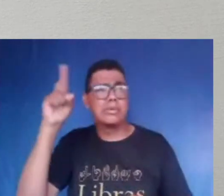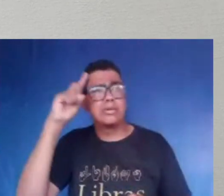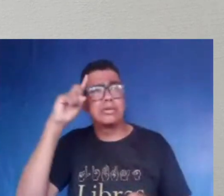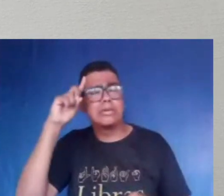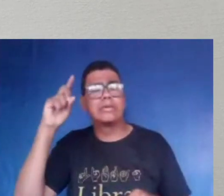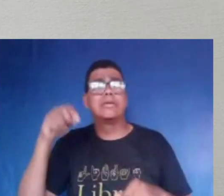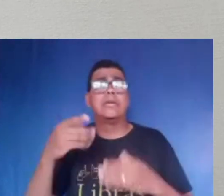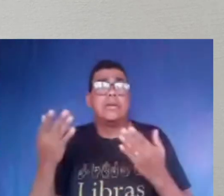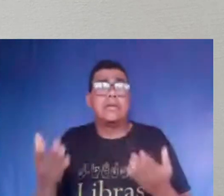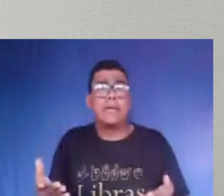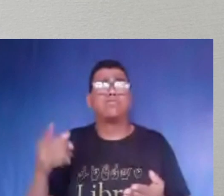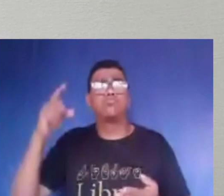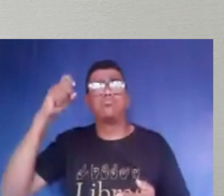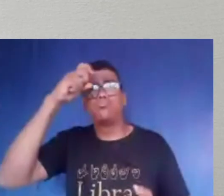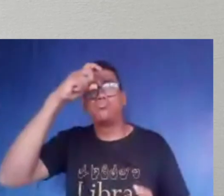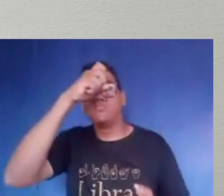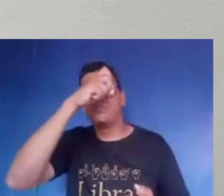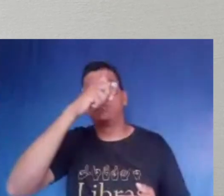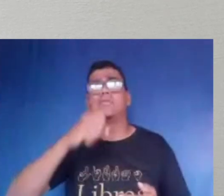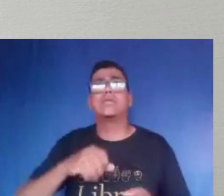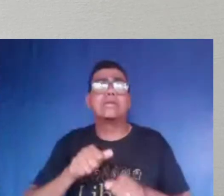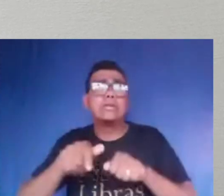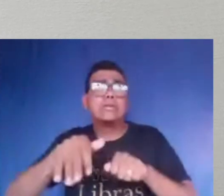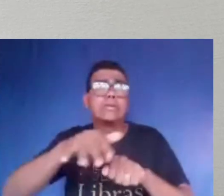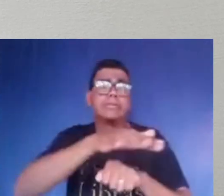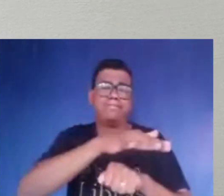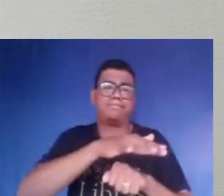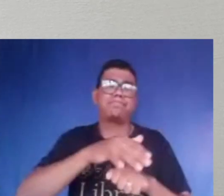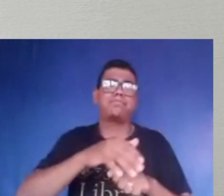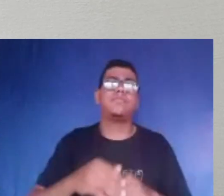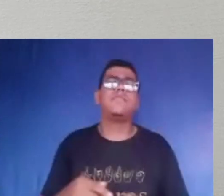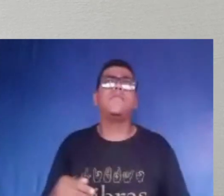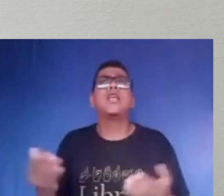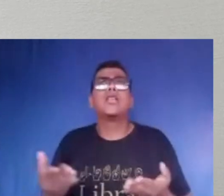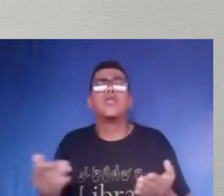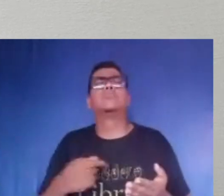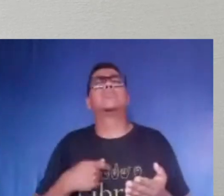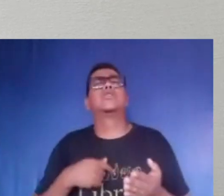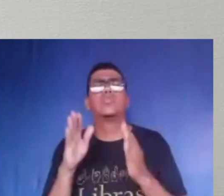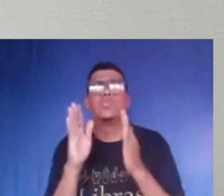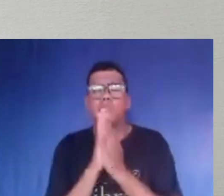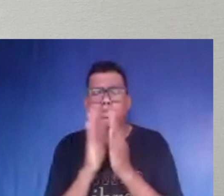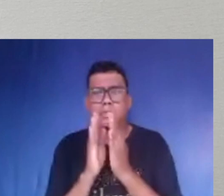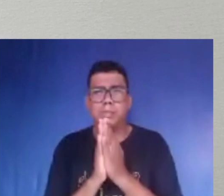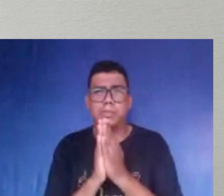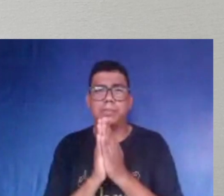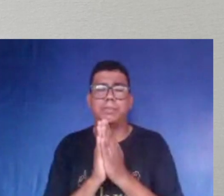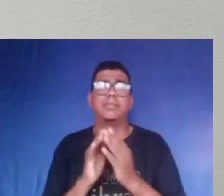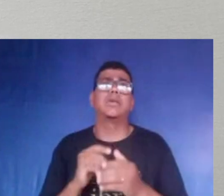é um desafio muito grande para o convívio em um tempo de pandemia, né? E a minha oração inicial, nesse